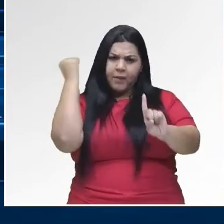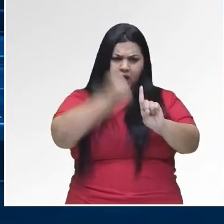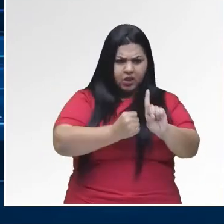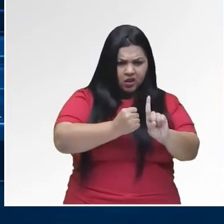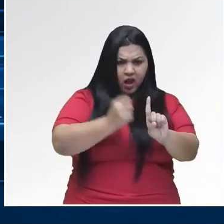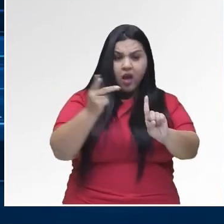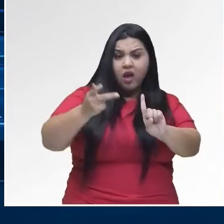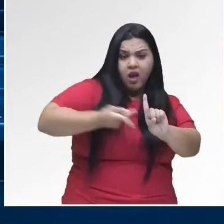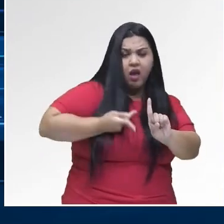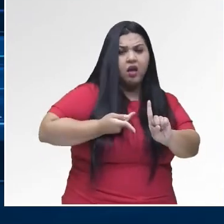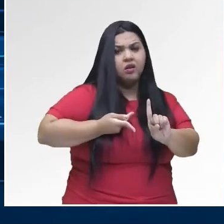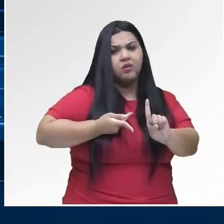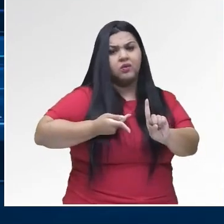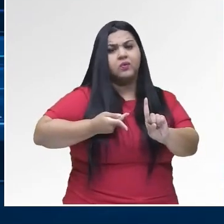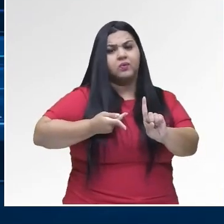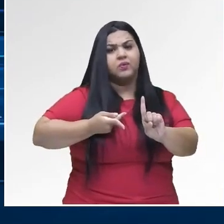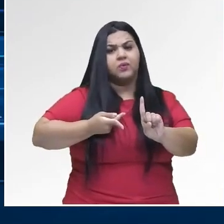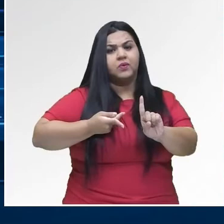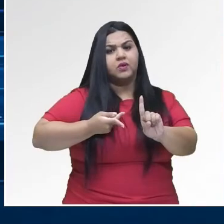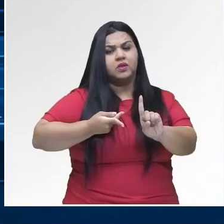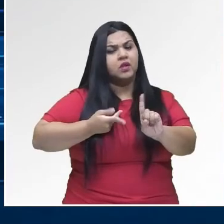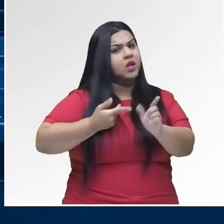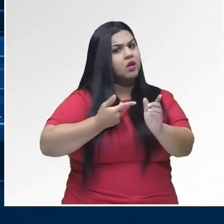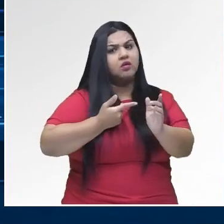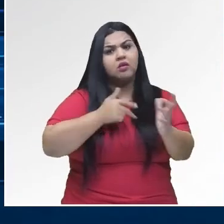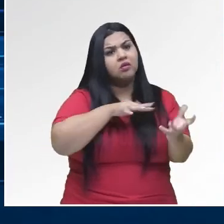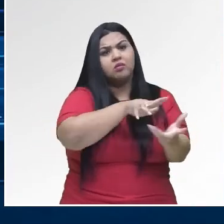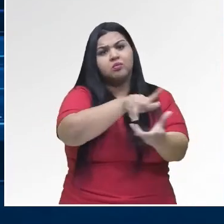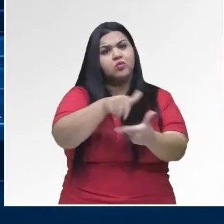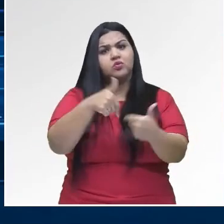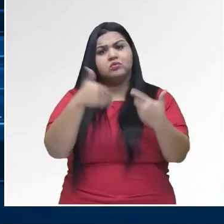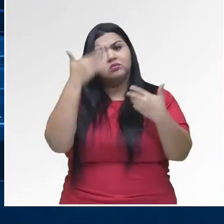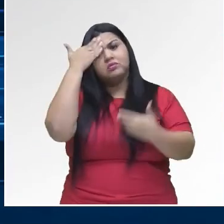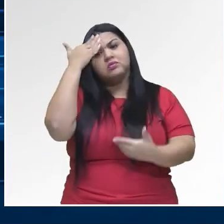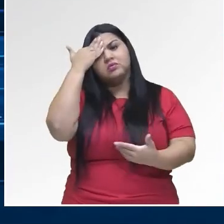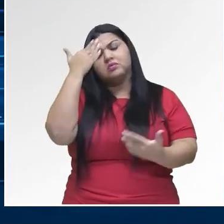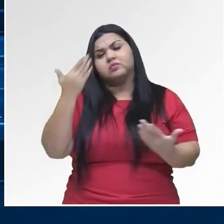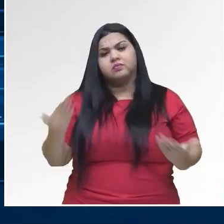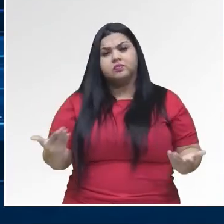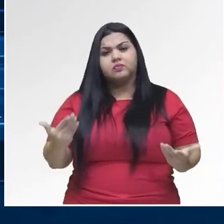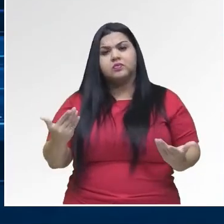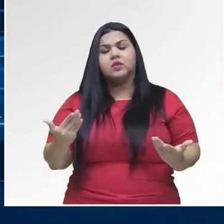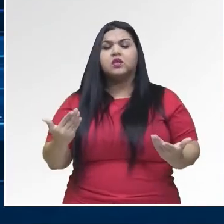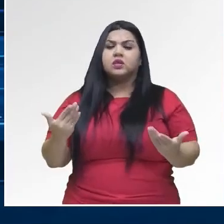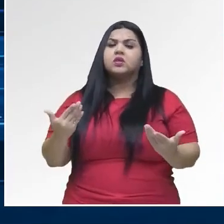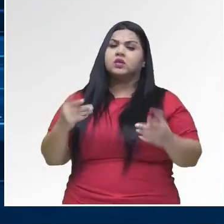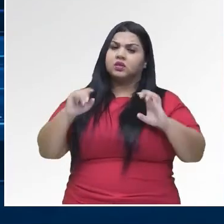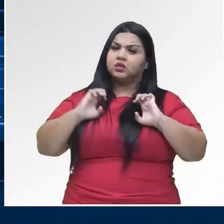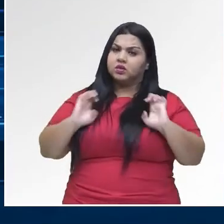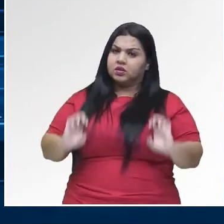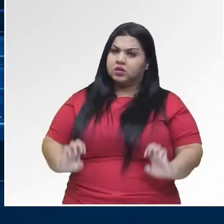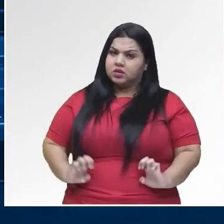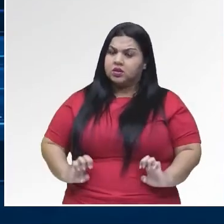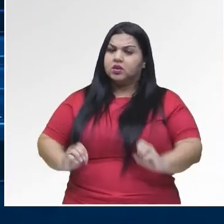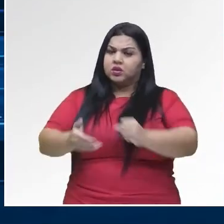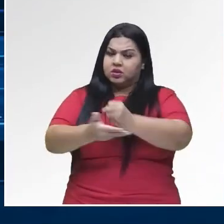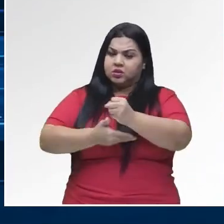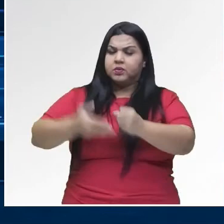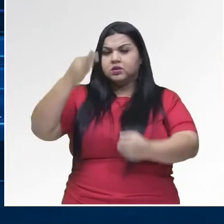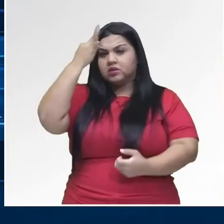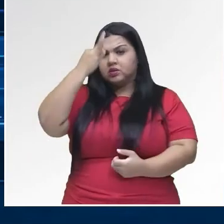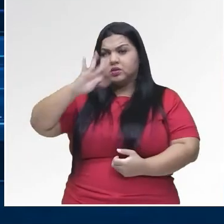errado. Né? É um princípio universal. Então, a ética é esse princípio, é essa base